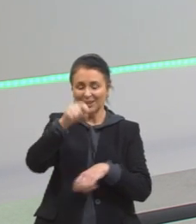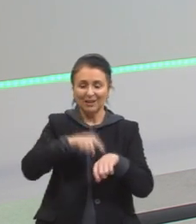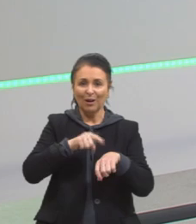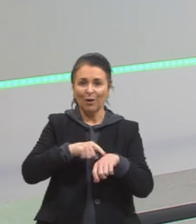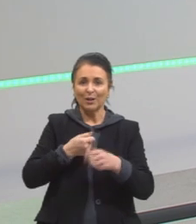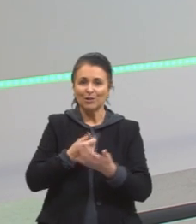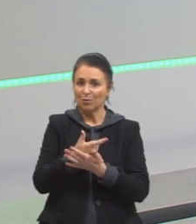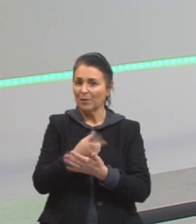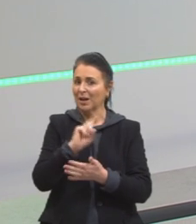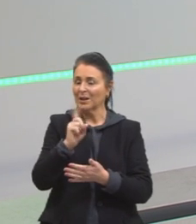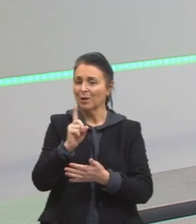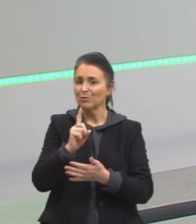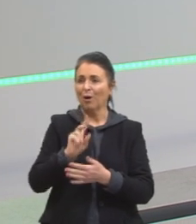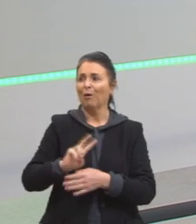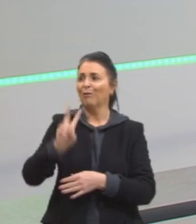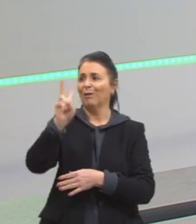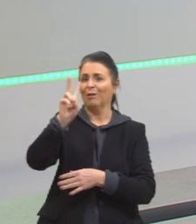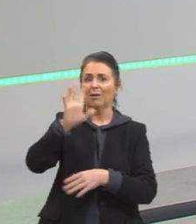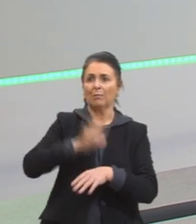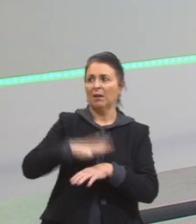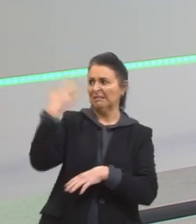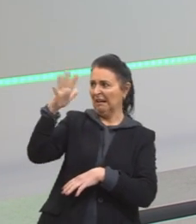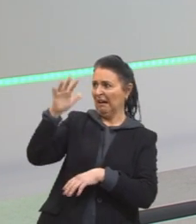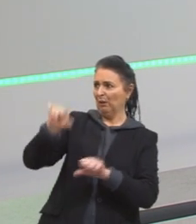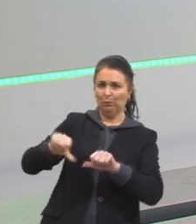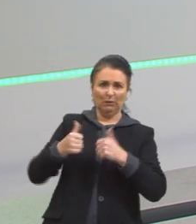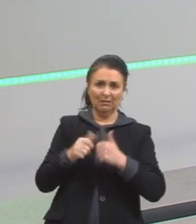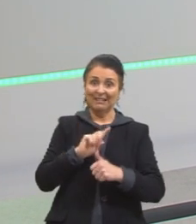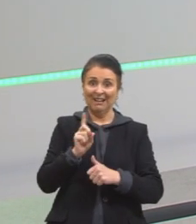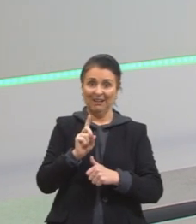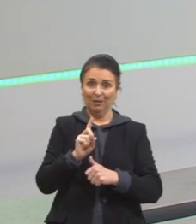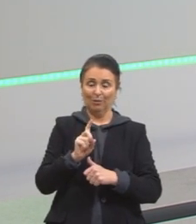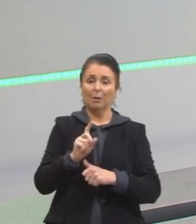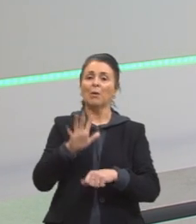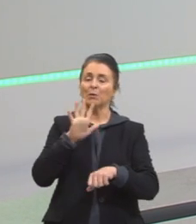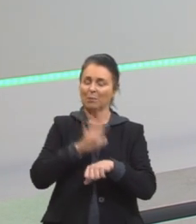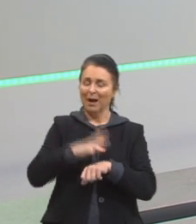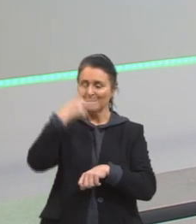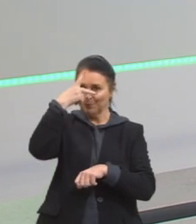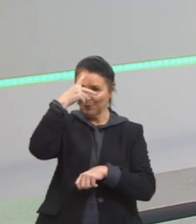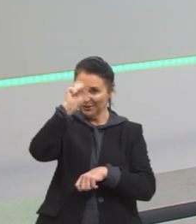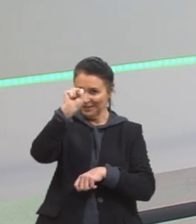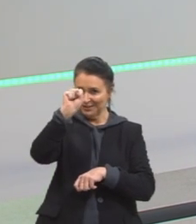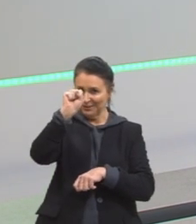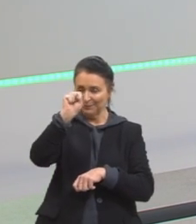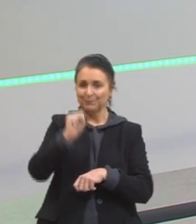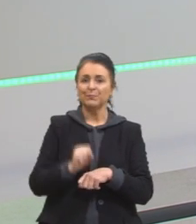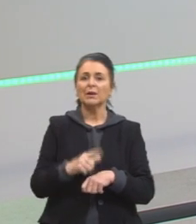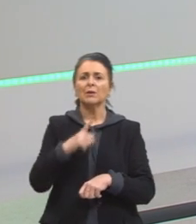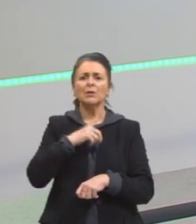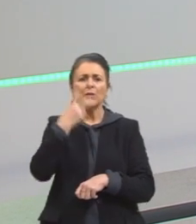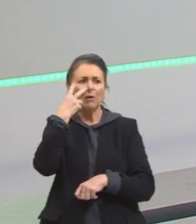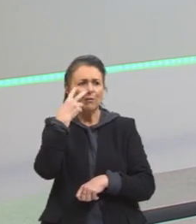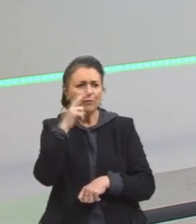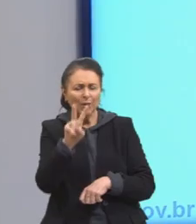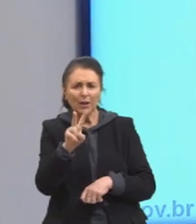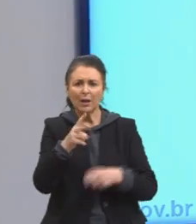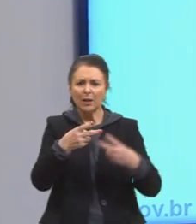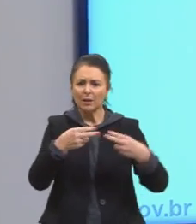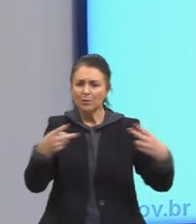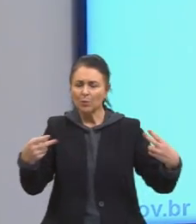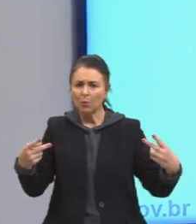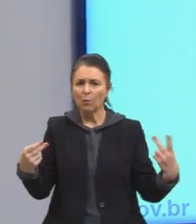só pelo preço não é o mais caro vai ser melhor não necessariamente bom então a gente vê muito né no nossos